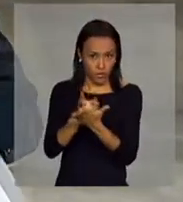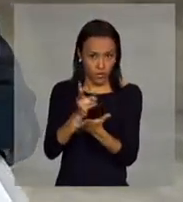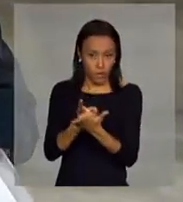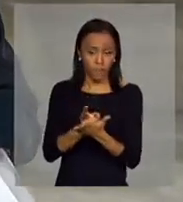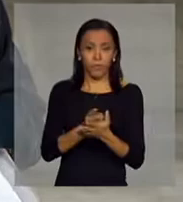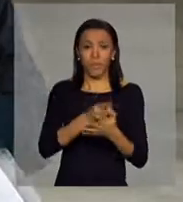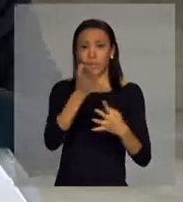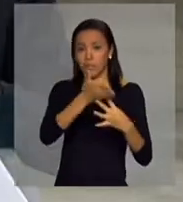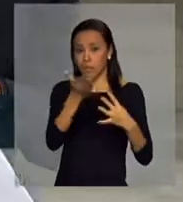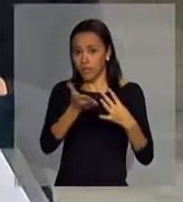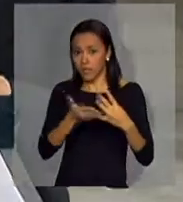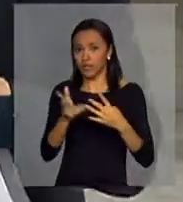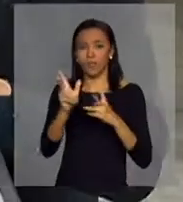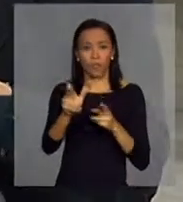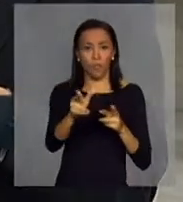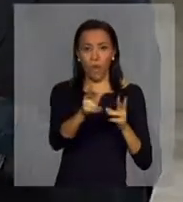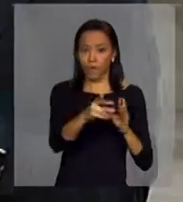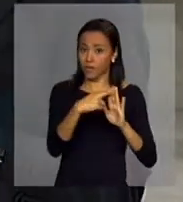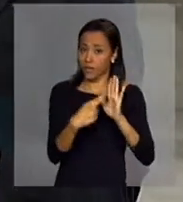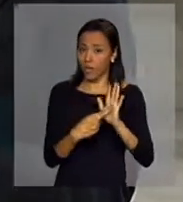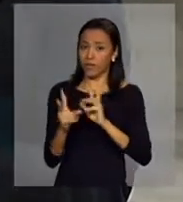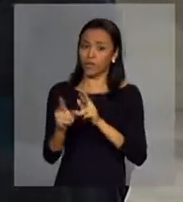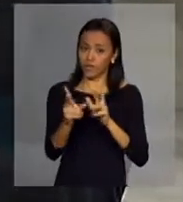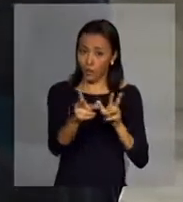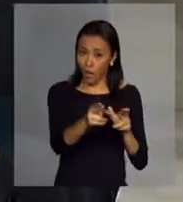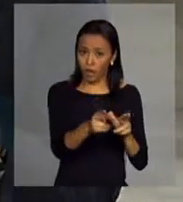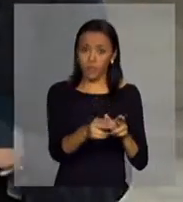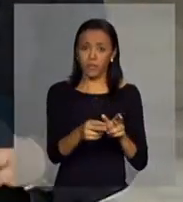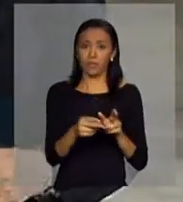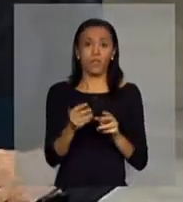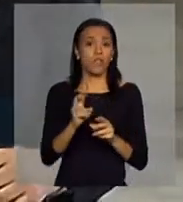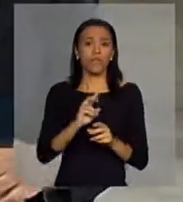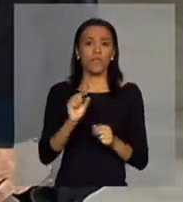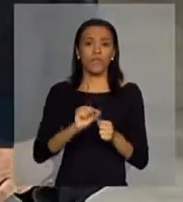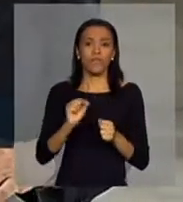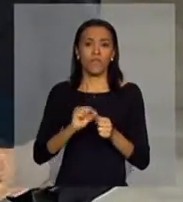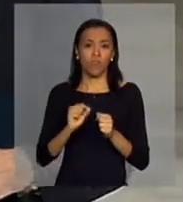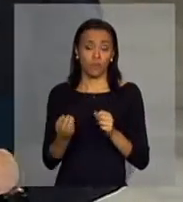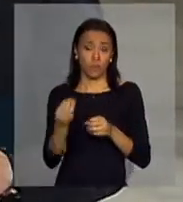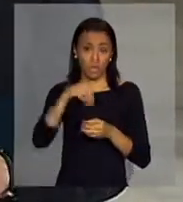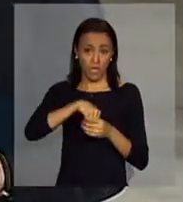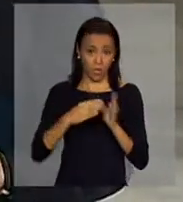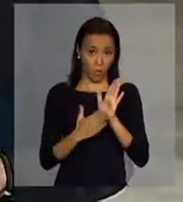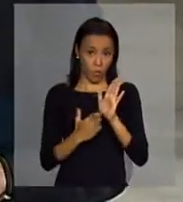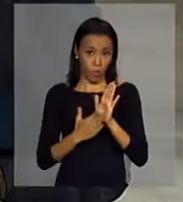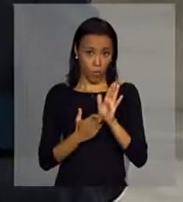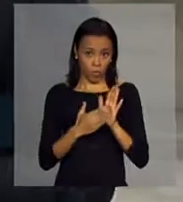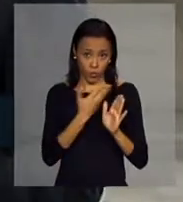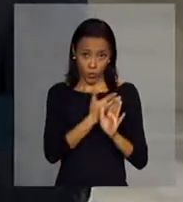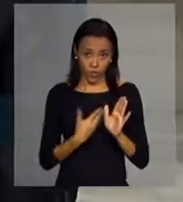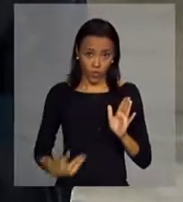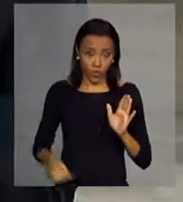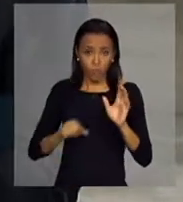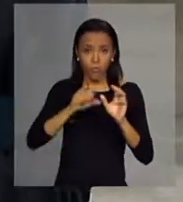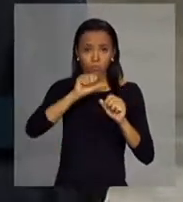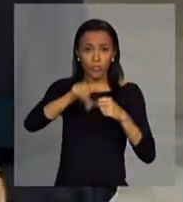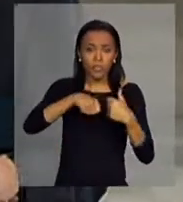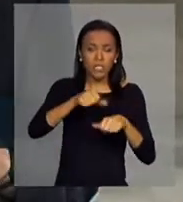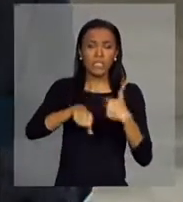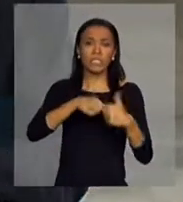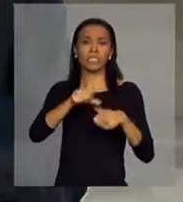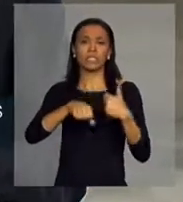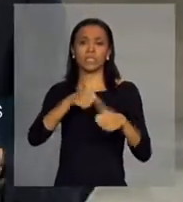são iguais, não foi feita na proposta do governo nenhuma alteração dos benefícios que os